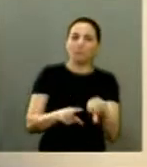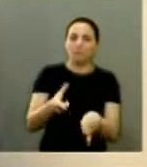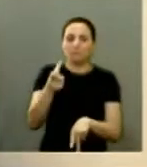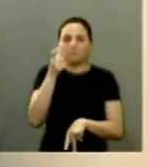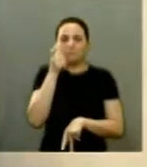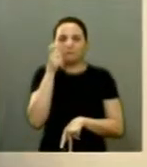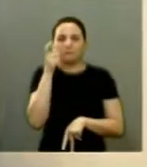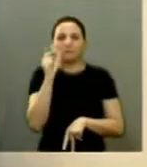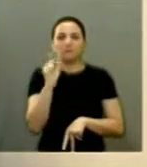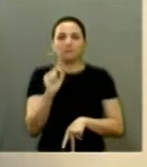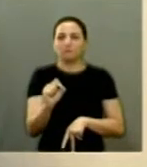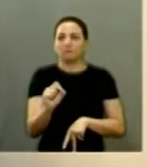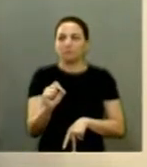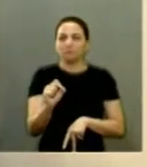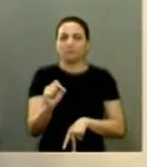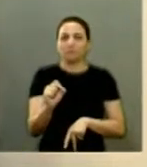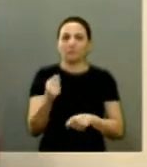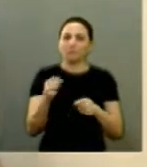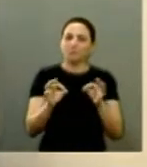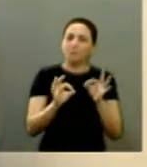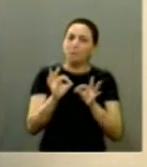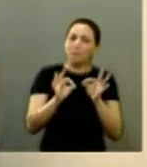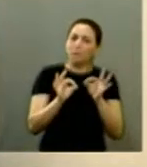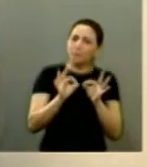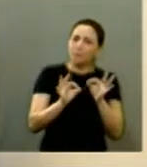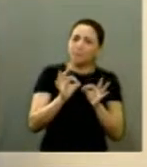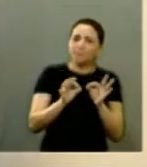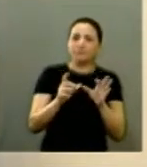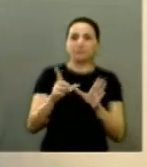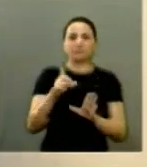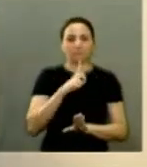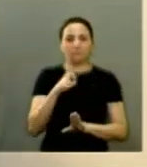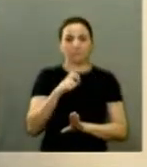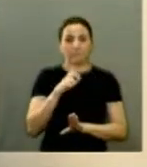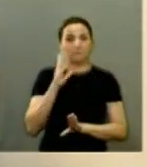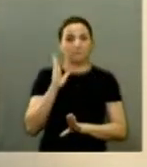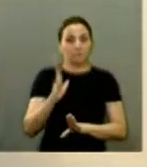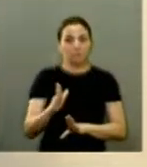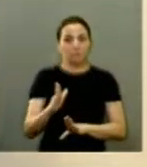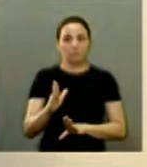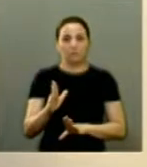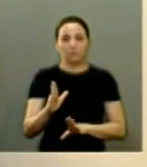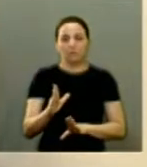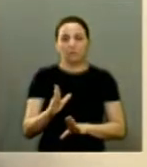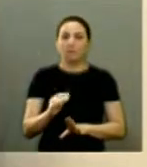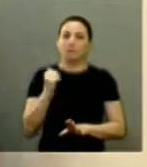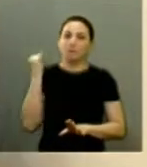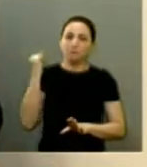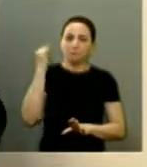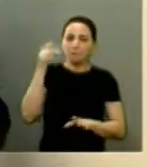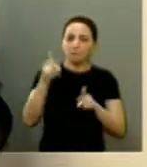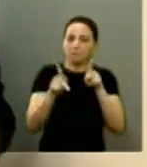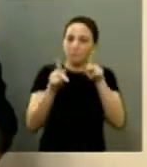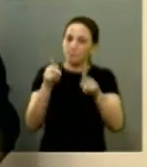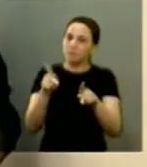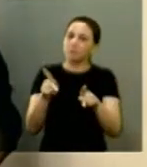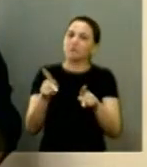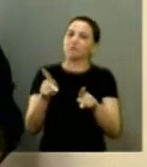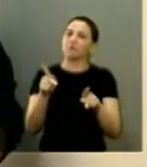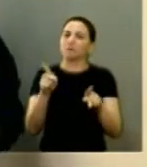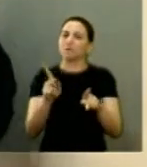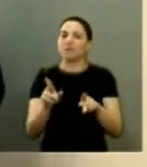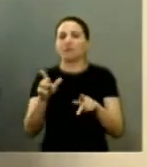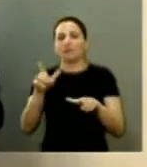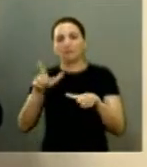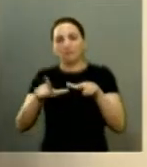atentar, que teve planejamento, né? E esse planejamento só vai valer a pena se também a população fazer a